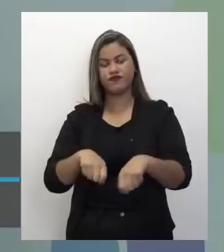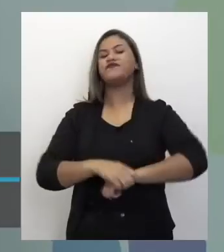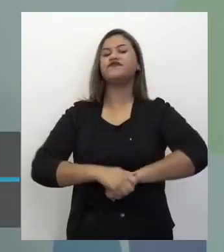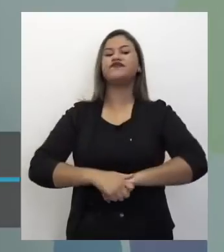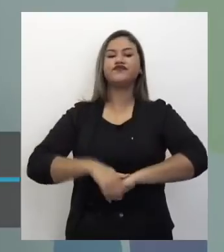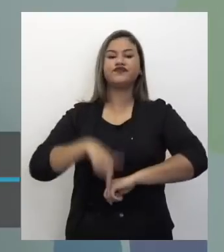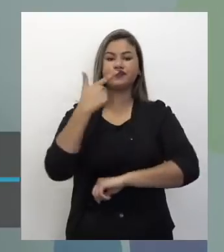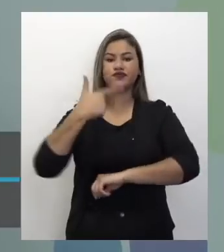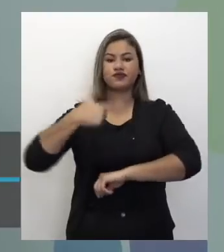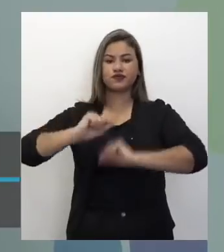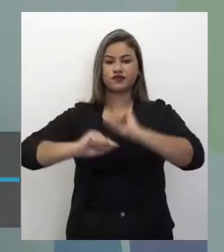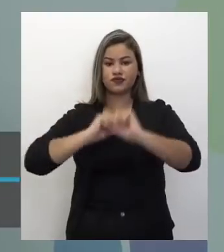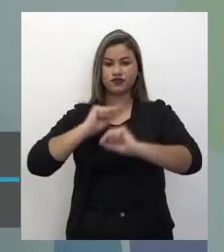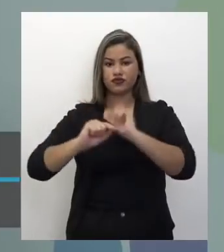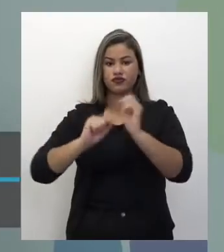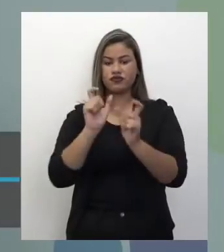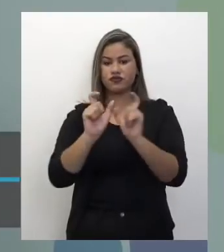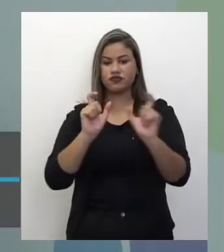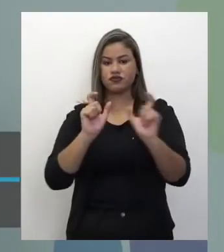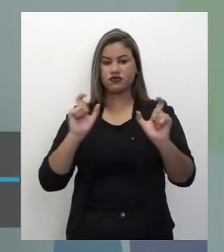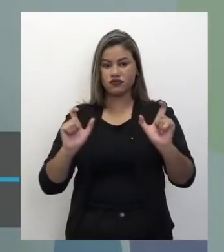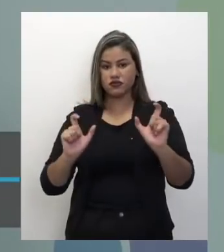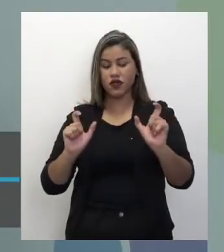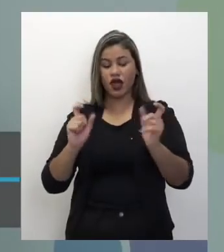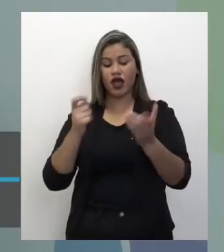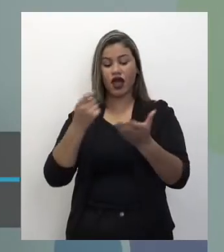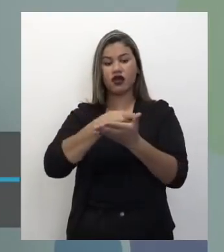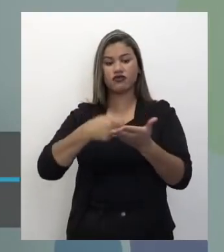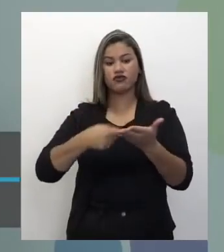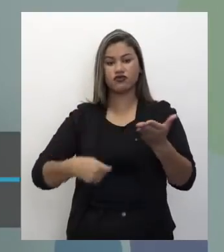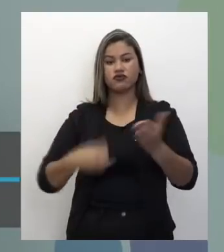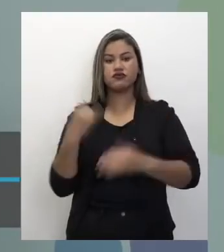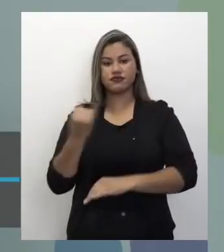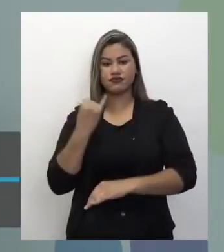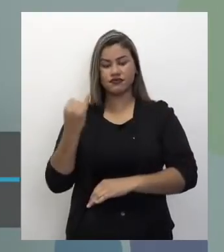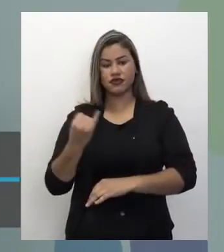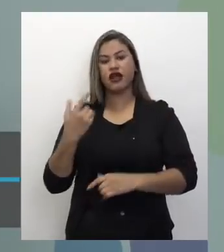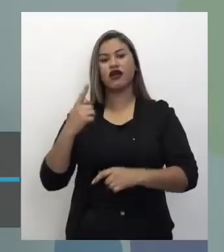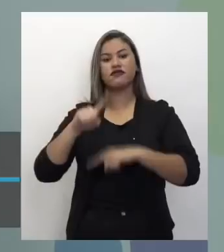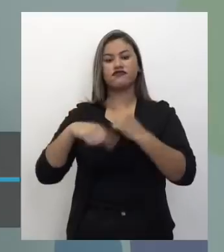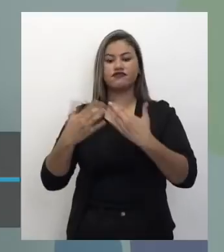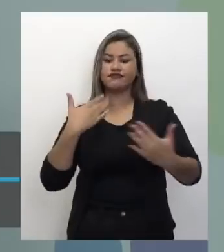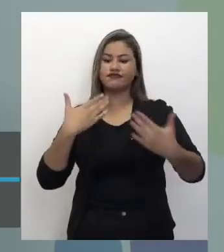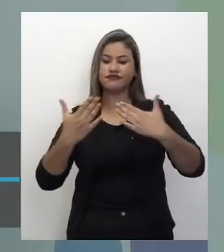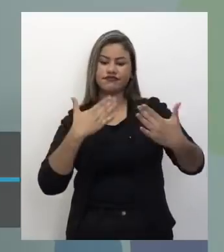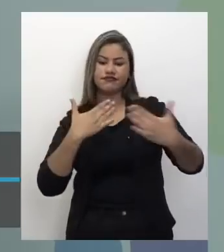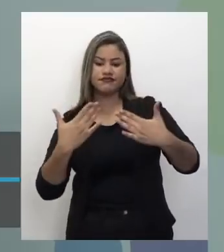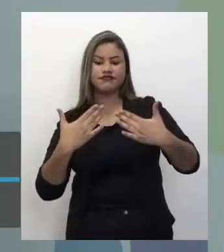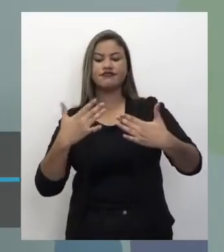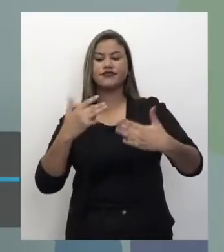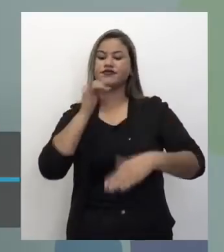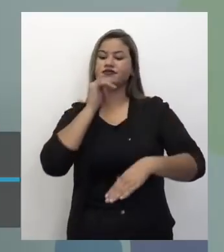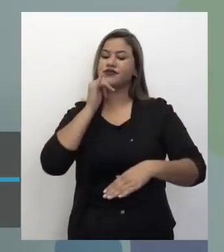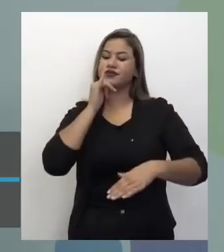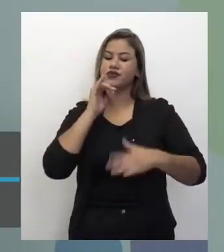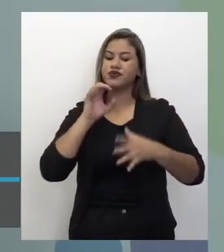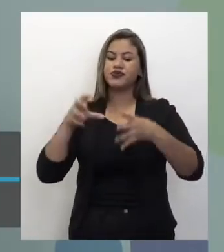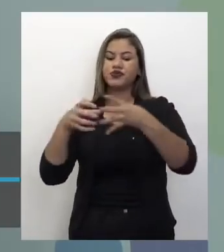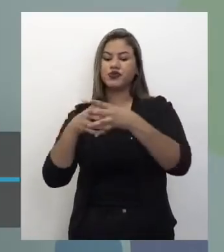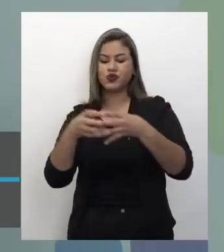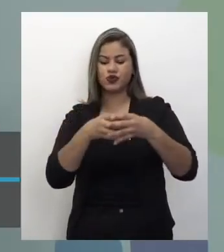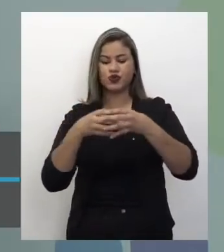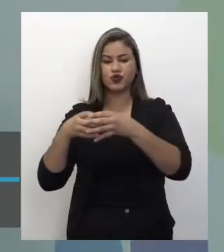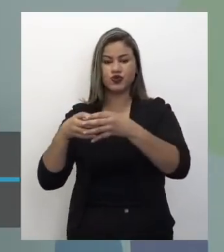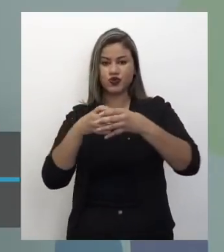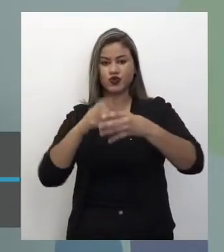pegassem o caderno, anotassem as palavras-chave que a gente vai conversando. Então, nome de alguns grupos, para assistir depois,